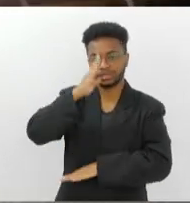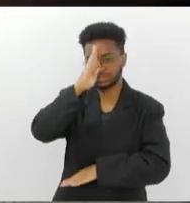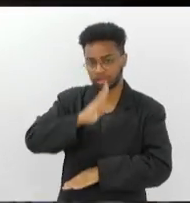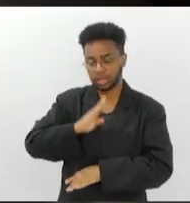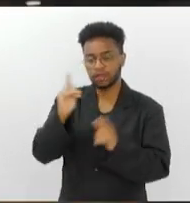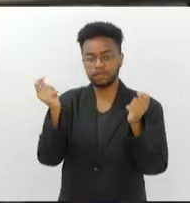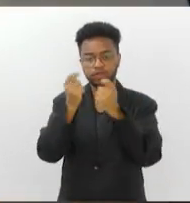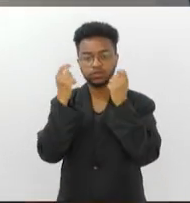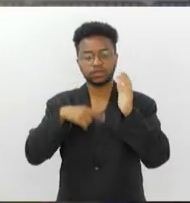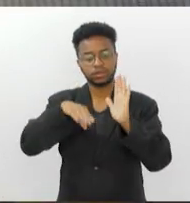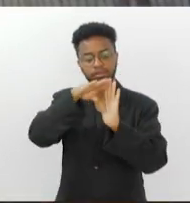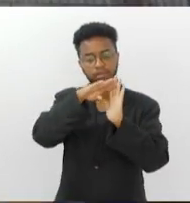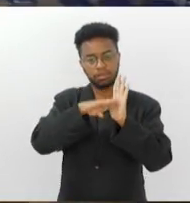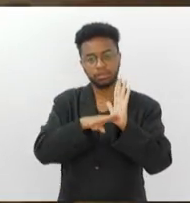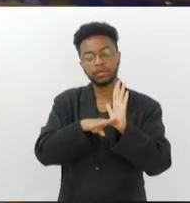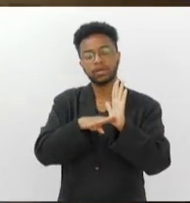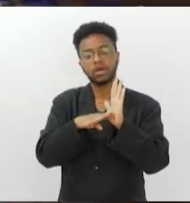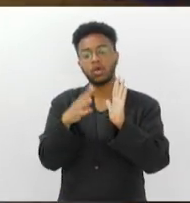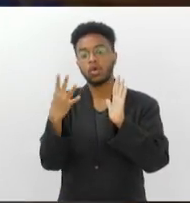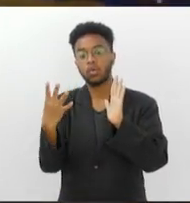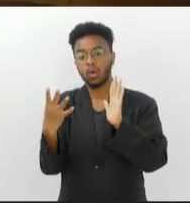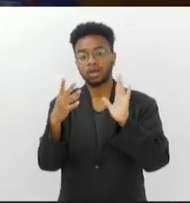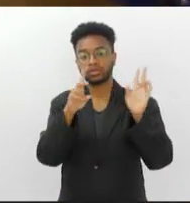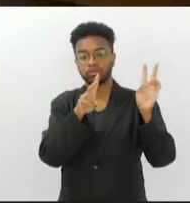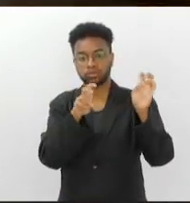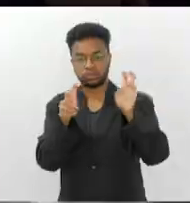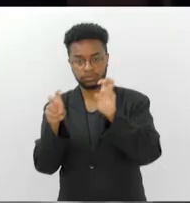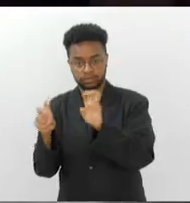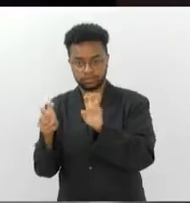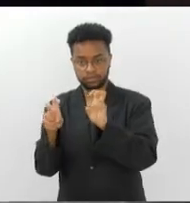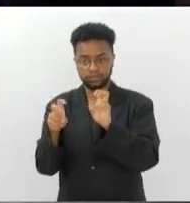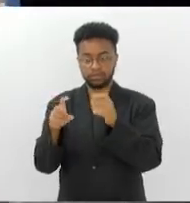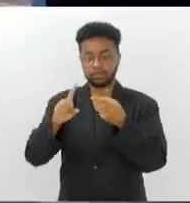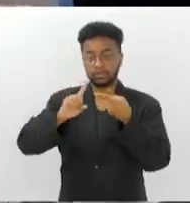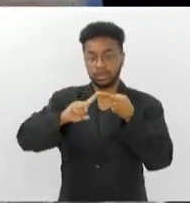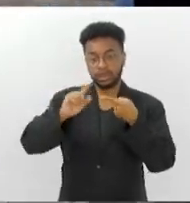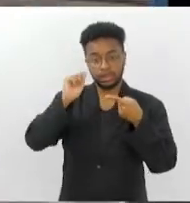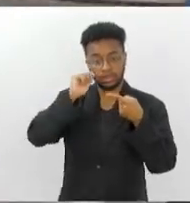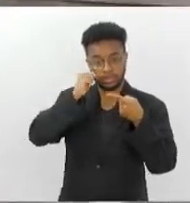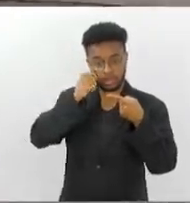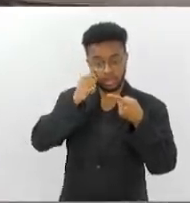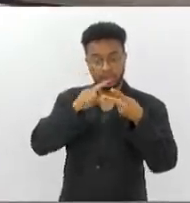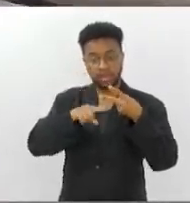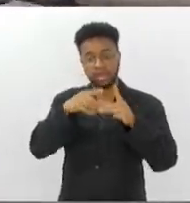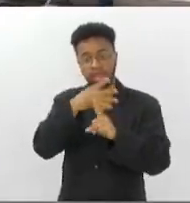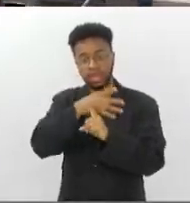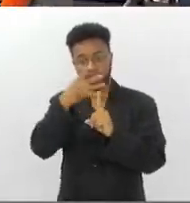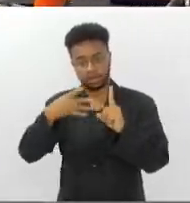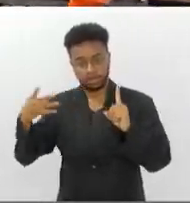tem programação dividida por 4 temáticas: negritude,